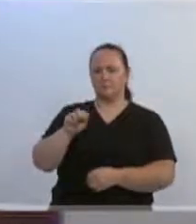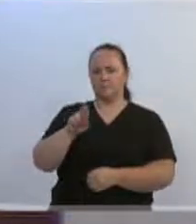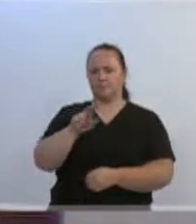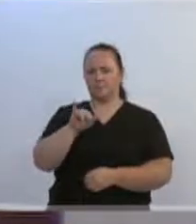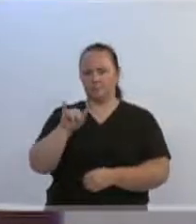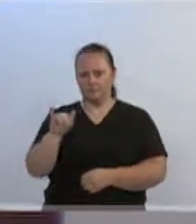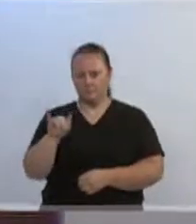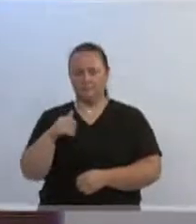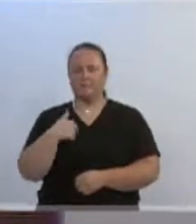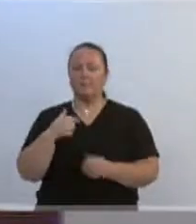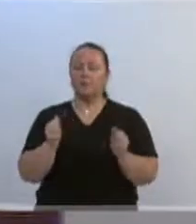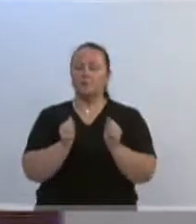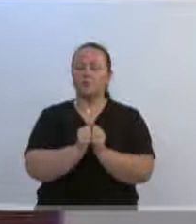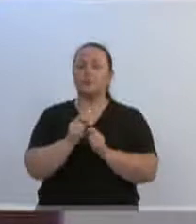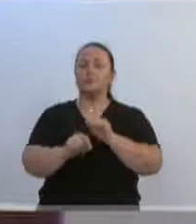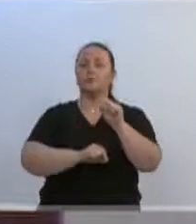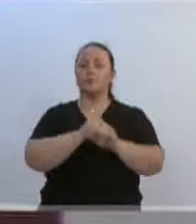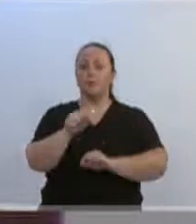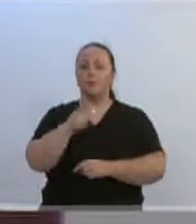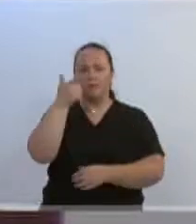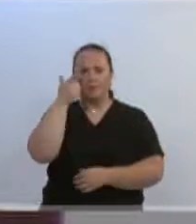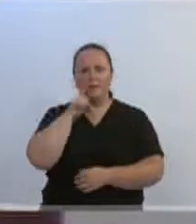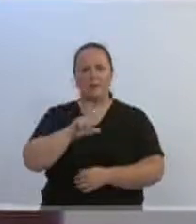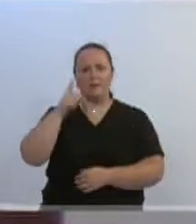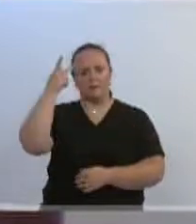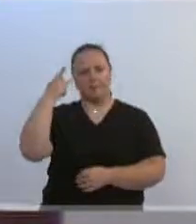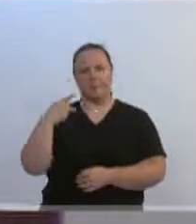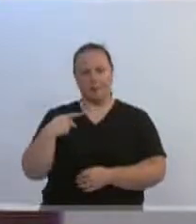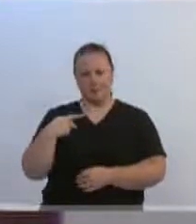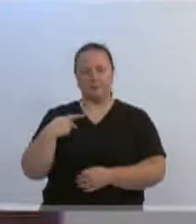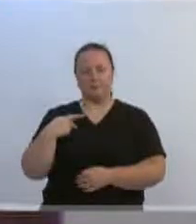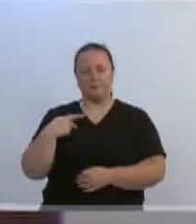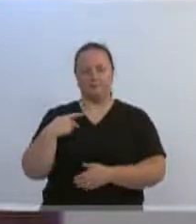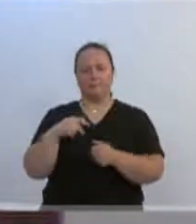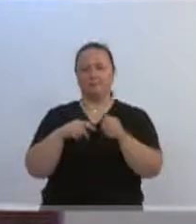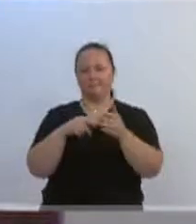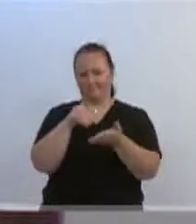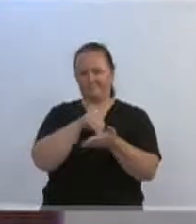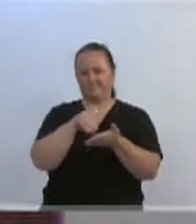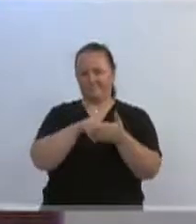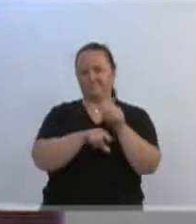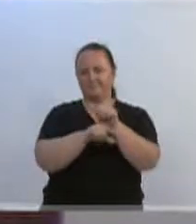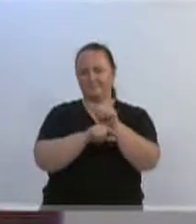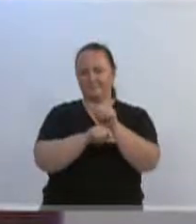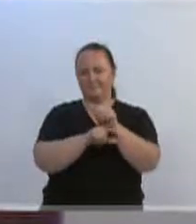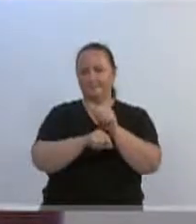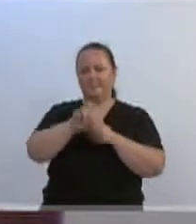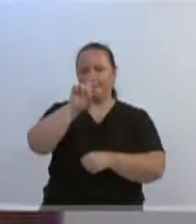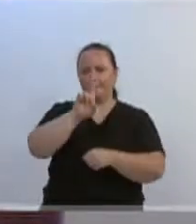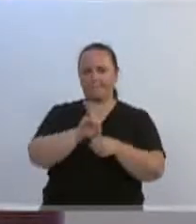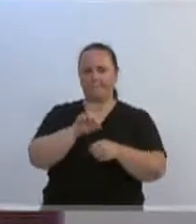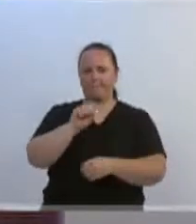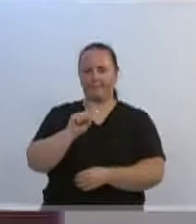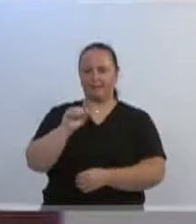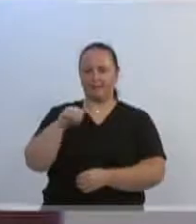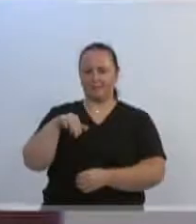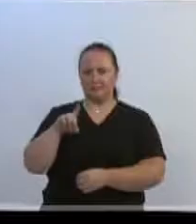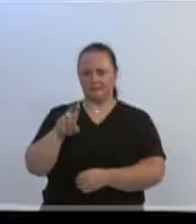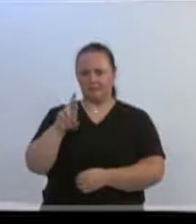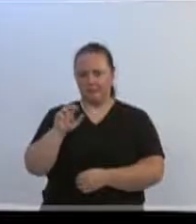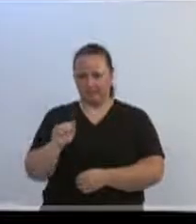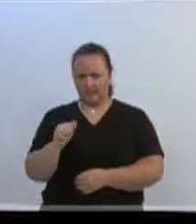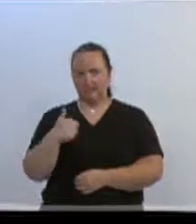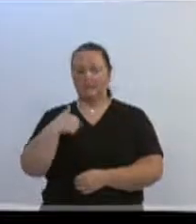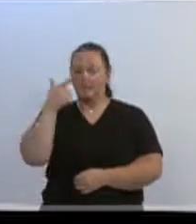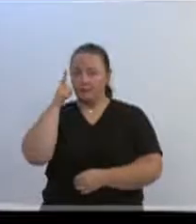recebi pela secretária patrícia leaders a diretoria financeira dona sandra maria francisca